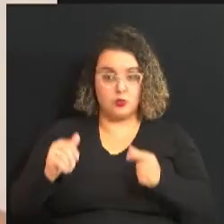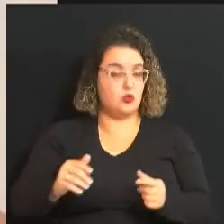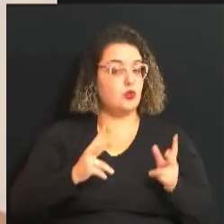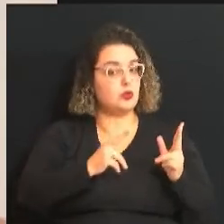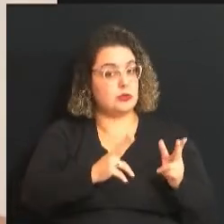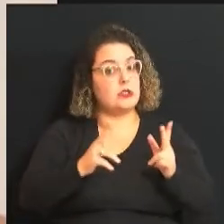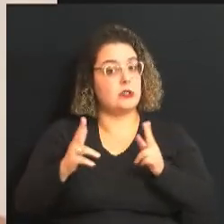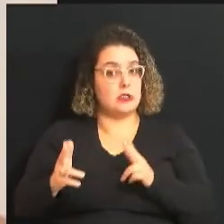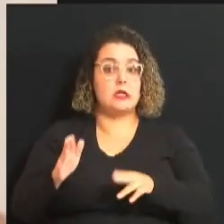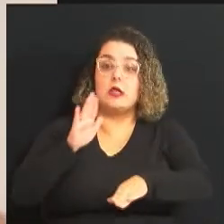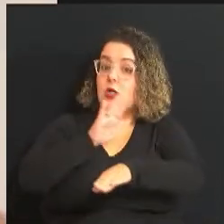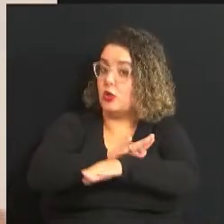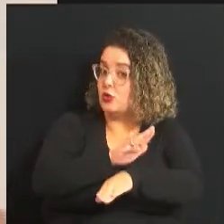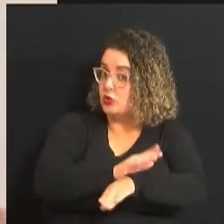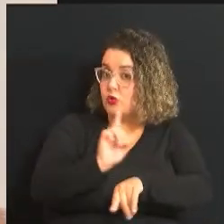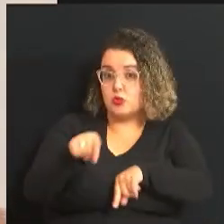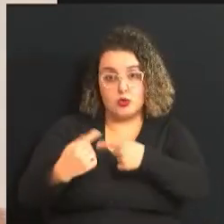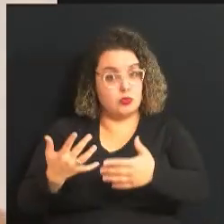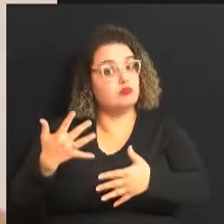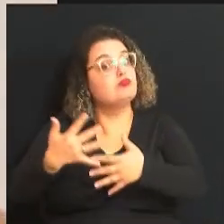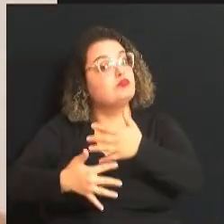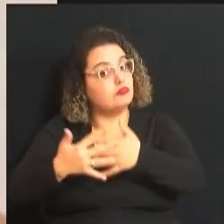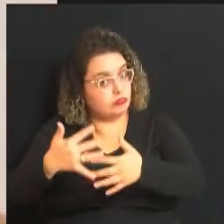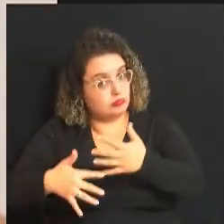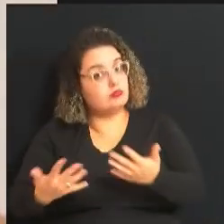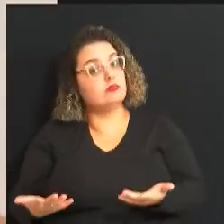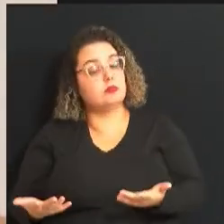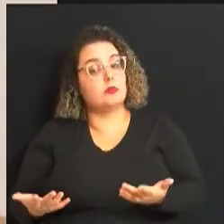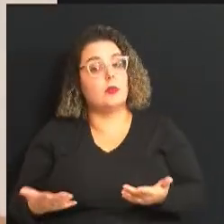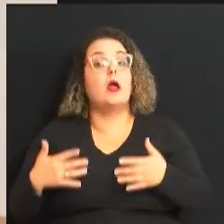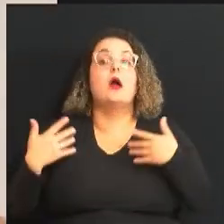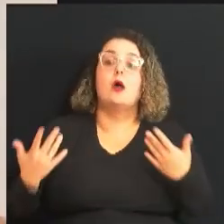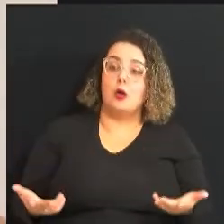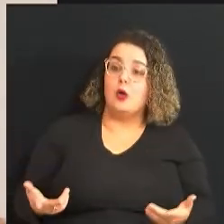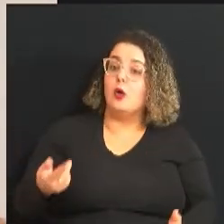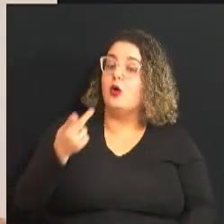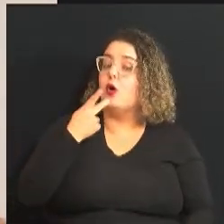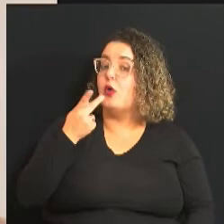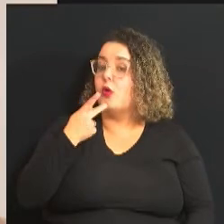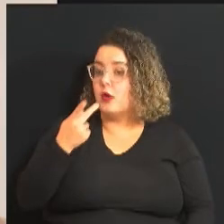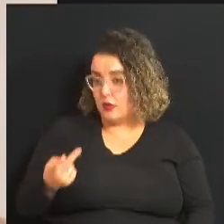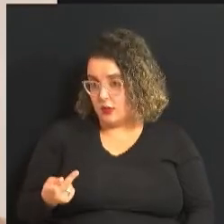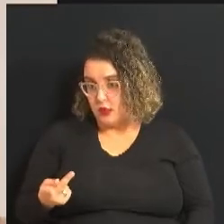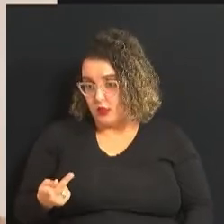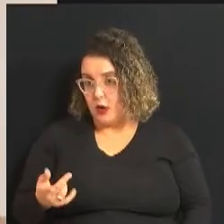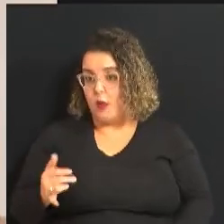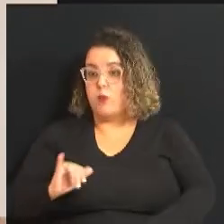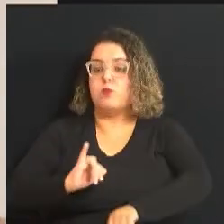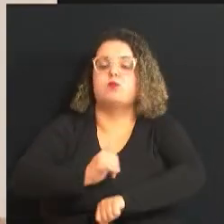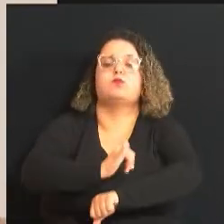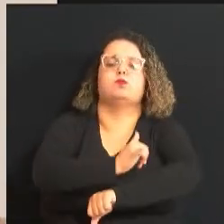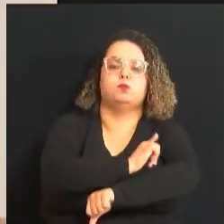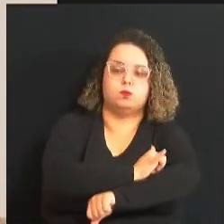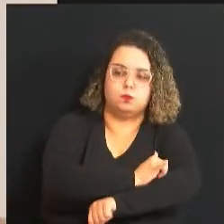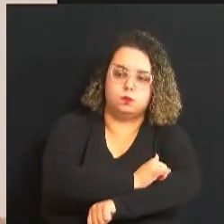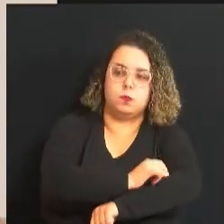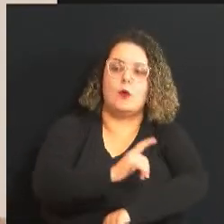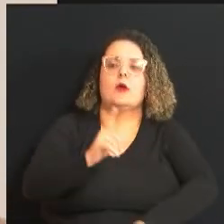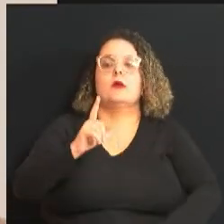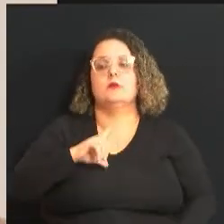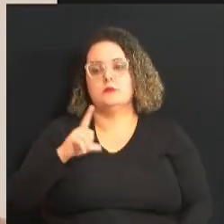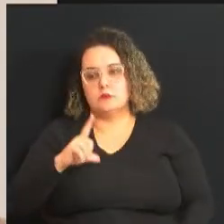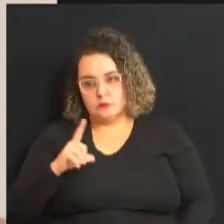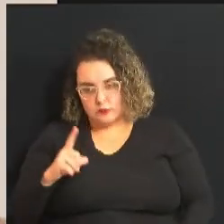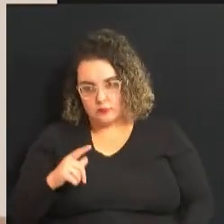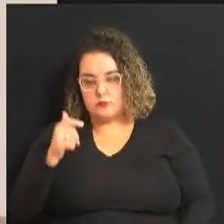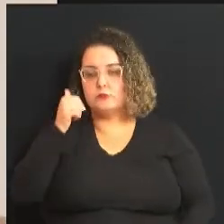que ajudam e outros que atrapalham. Agora, falando do ganho de peso, existem algumas